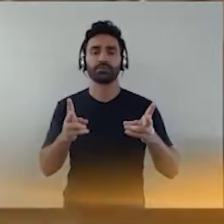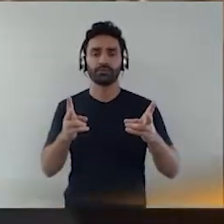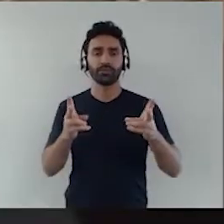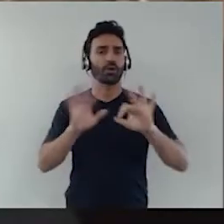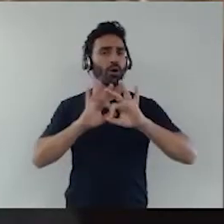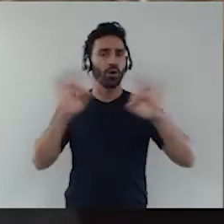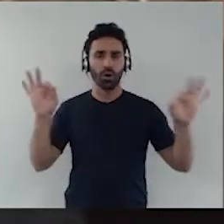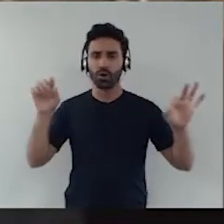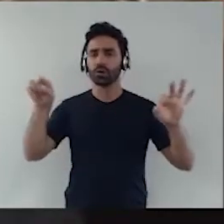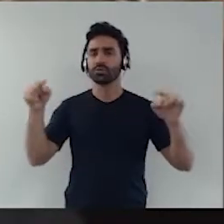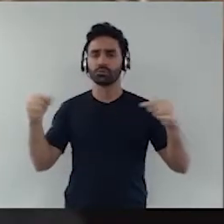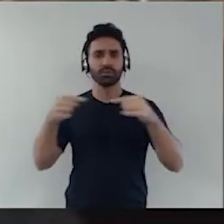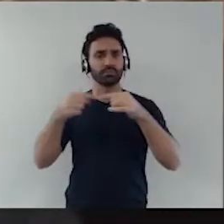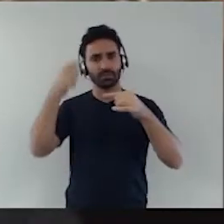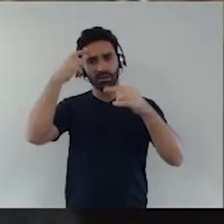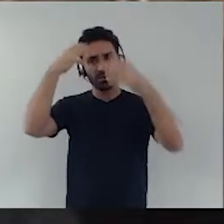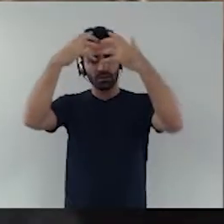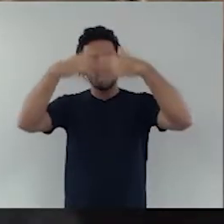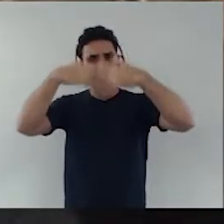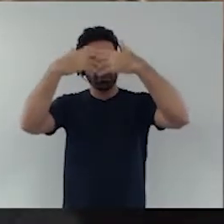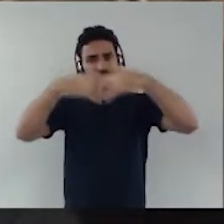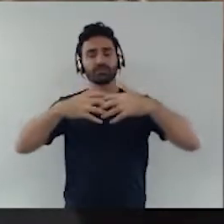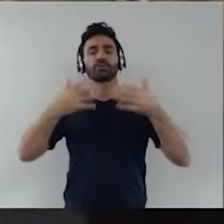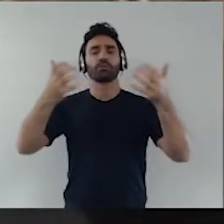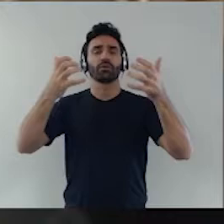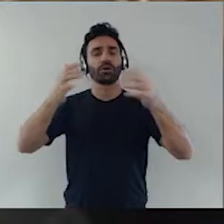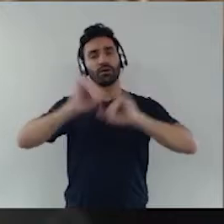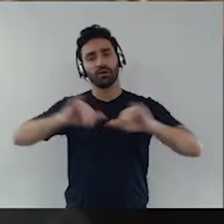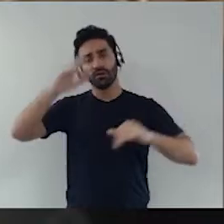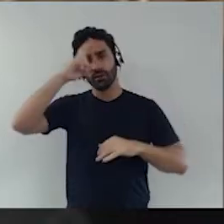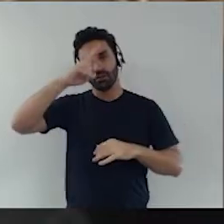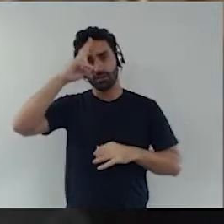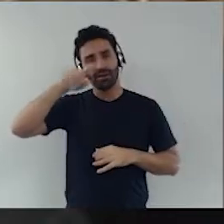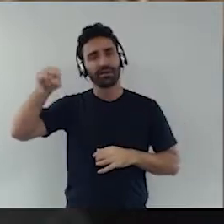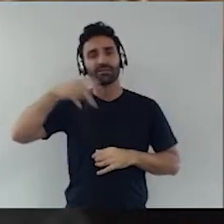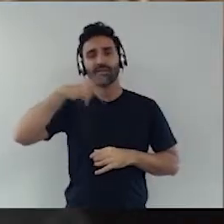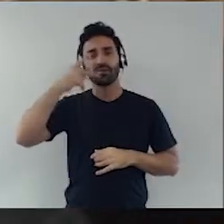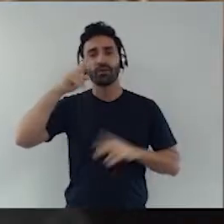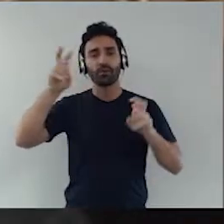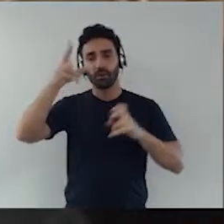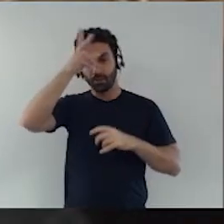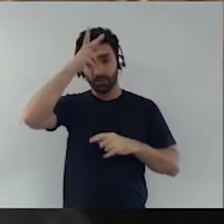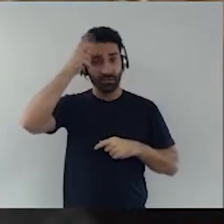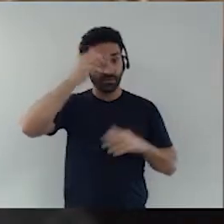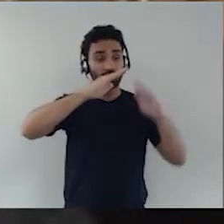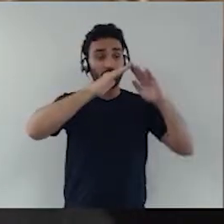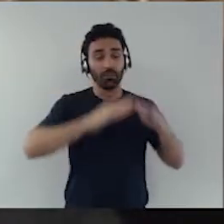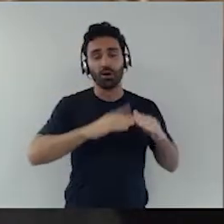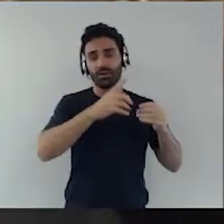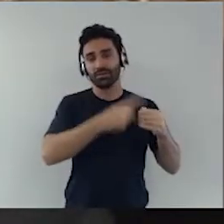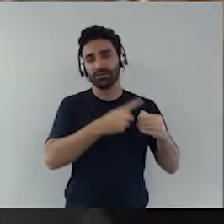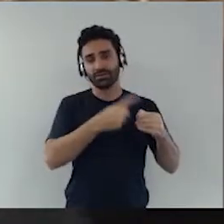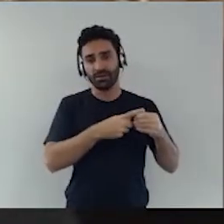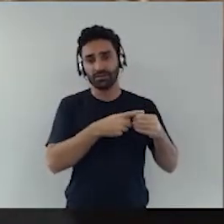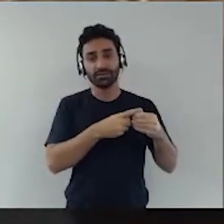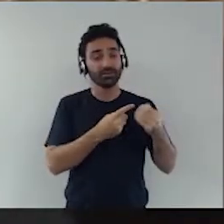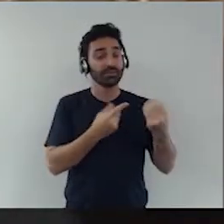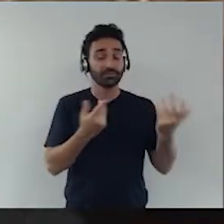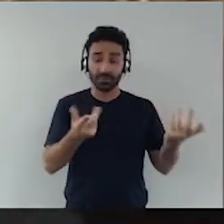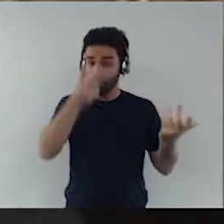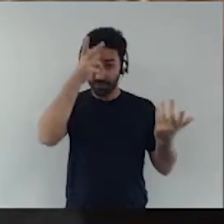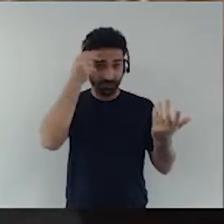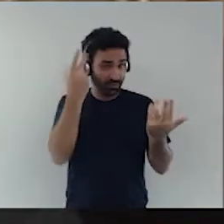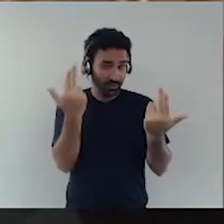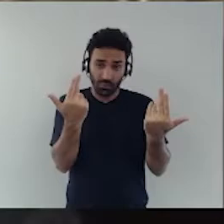Ótima reflexão, doutor Jacob. E ainda mais lembrando, eu gostei do trecho da fala que fala: o prefeito mora na cidade e sofre